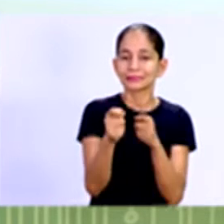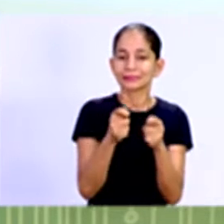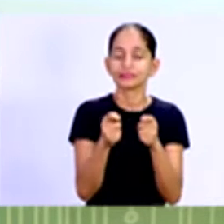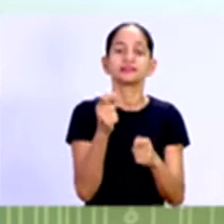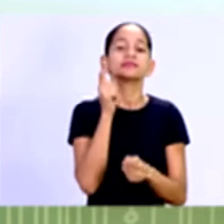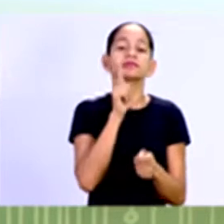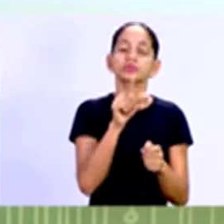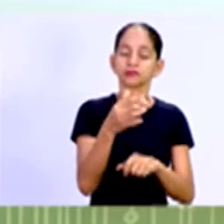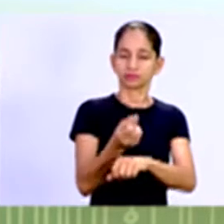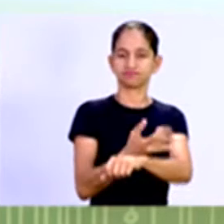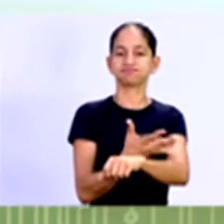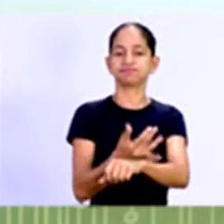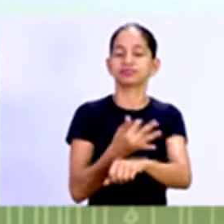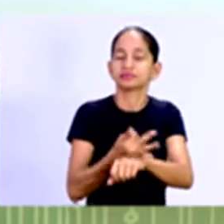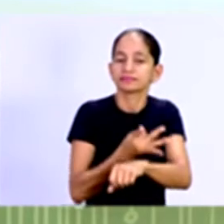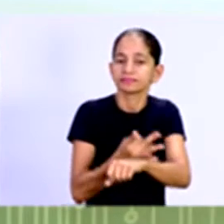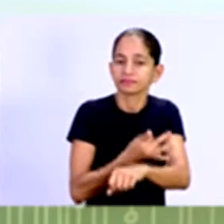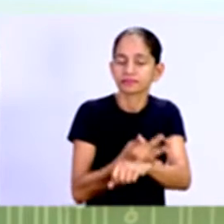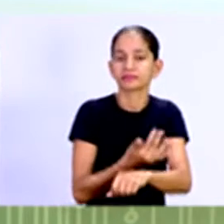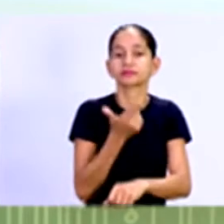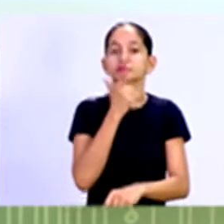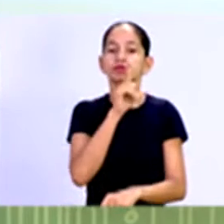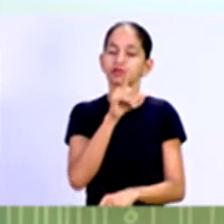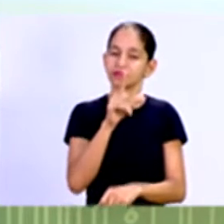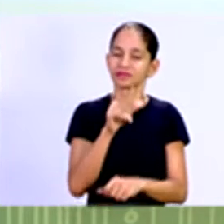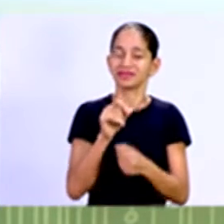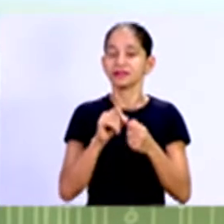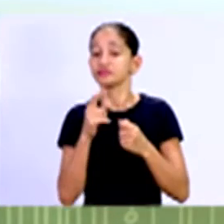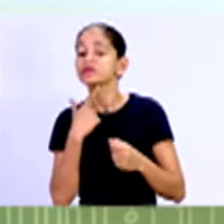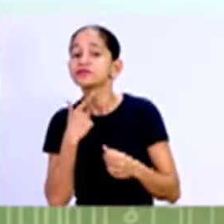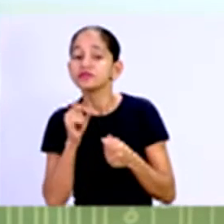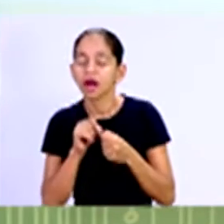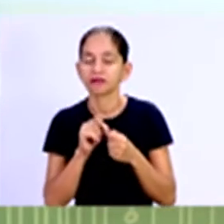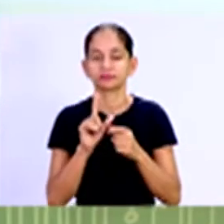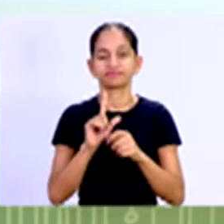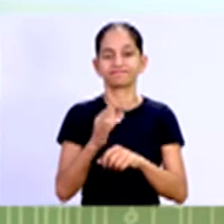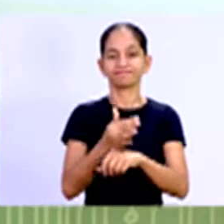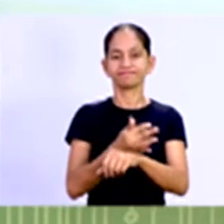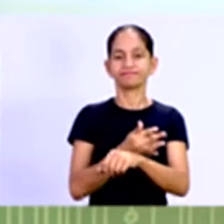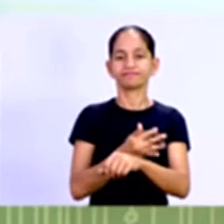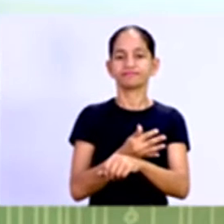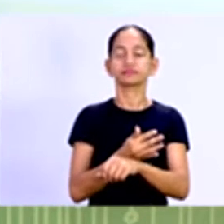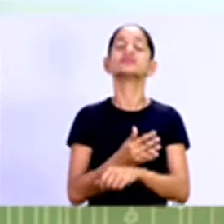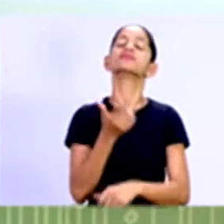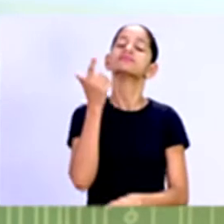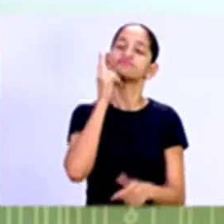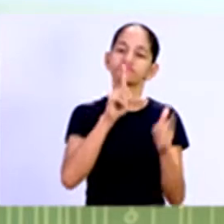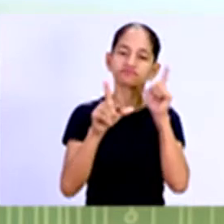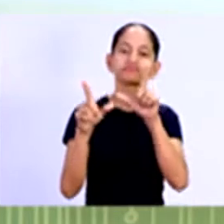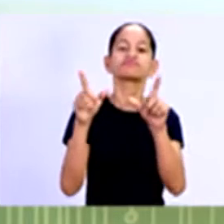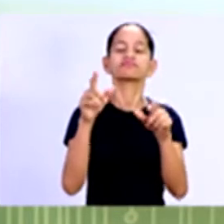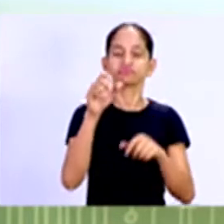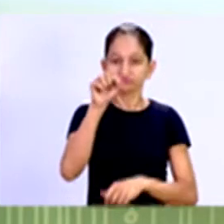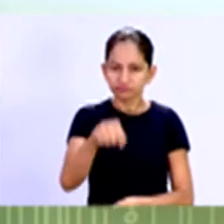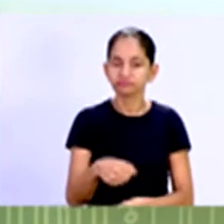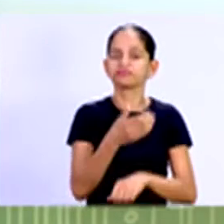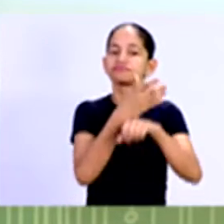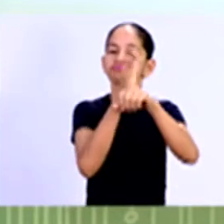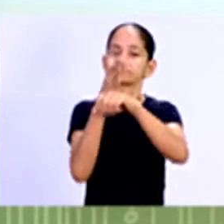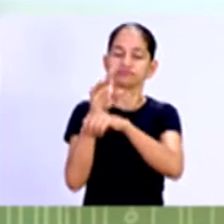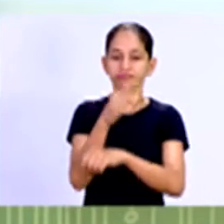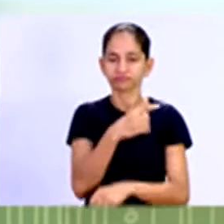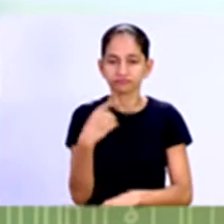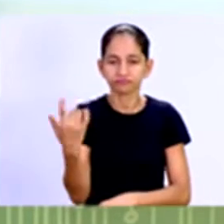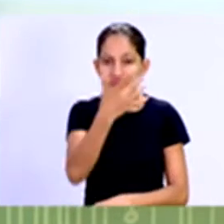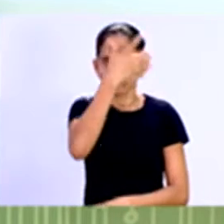nossos instintos, né? Controlar essas nossas vontades. E nós somos capazes disso. Nós somos capazes